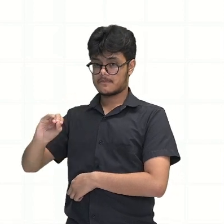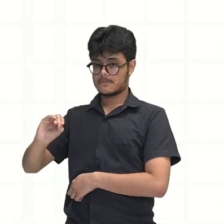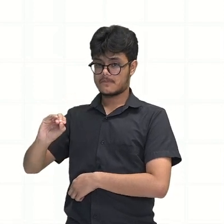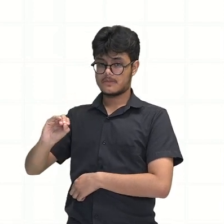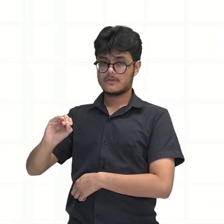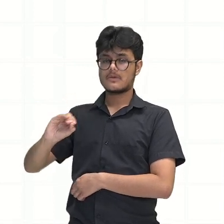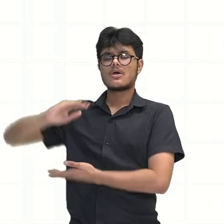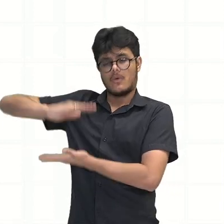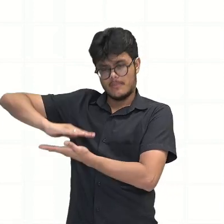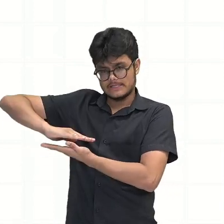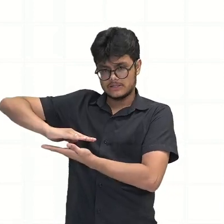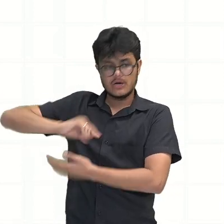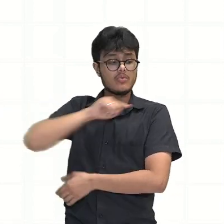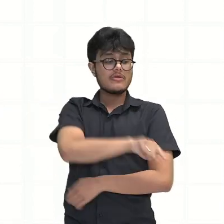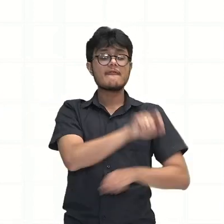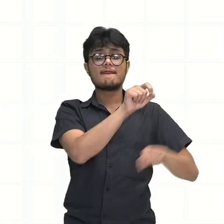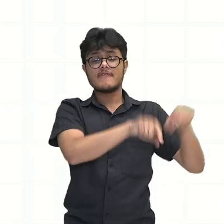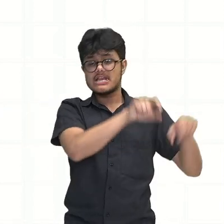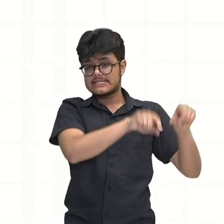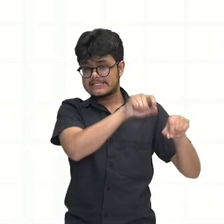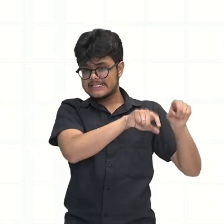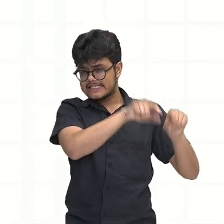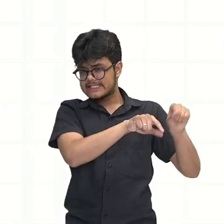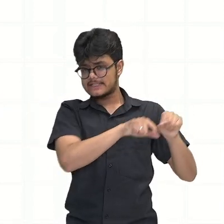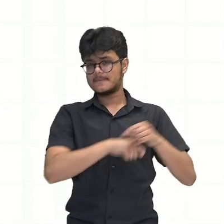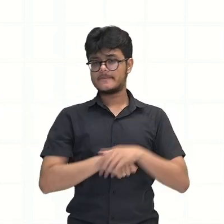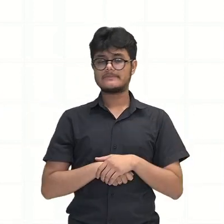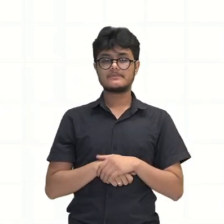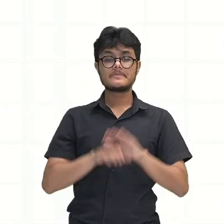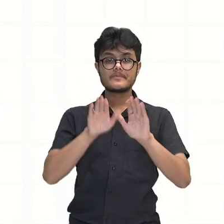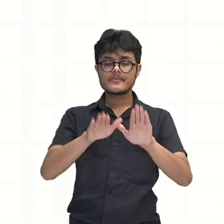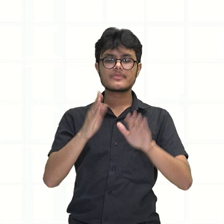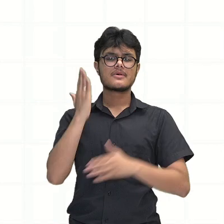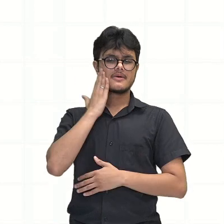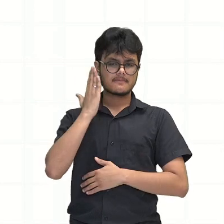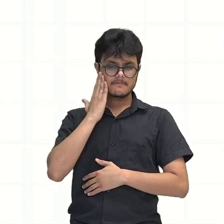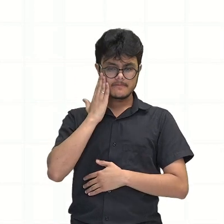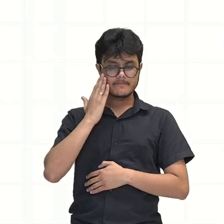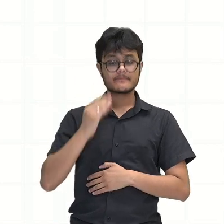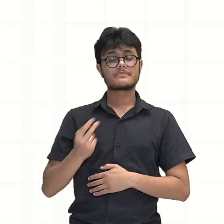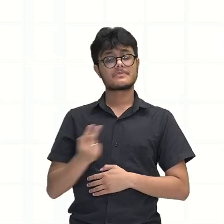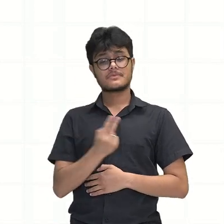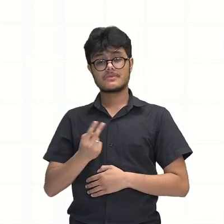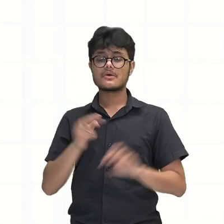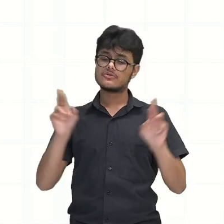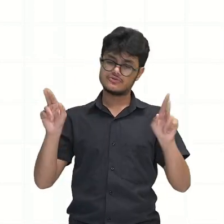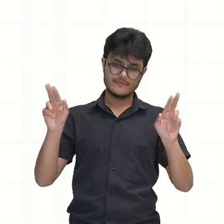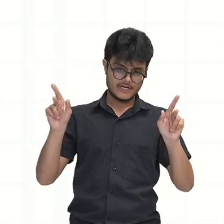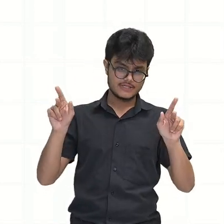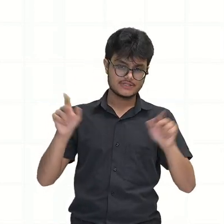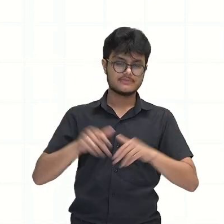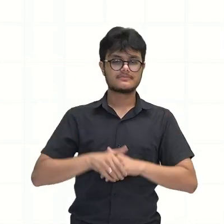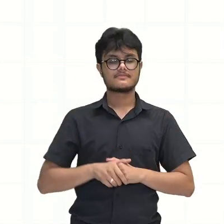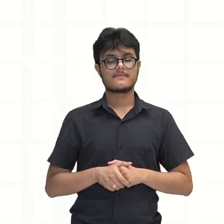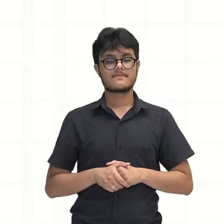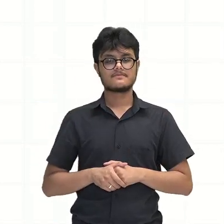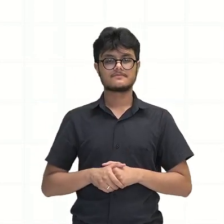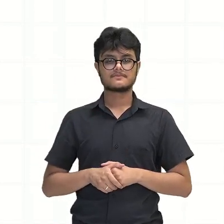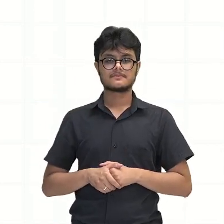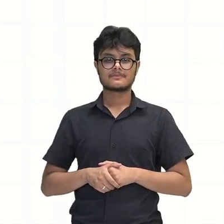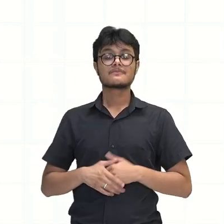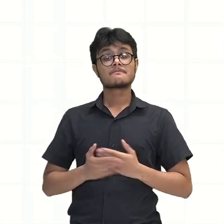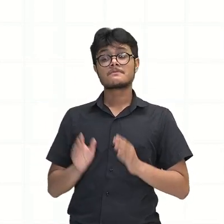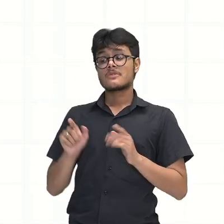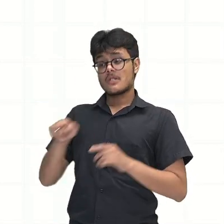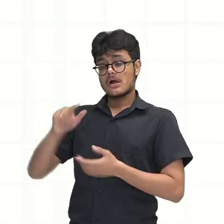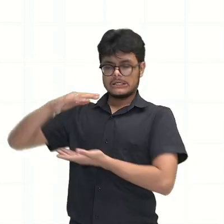com o de Otto, né? Aqui a gente já consegue observar que esse funcionamento é diferente, né? No motor de diesel,